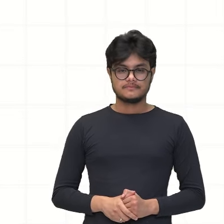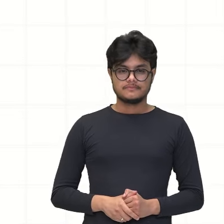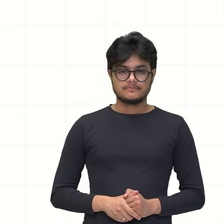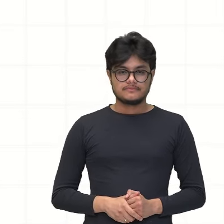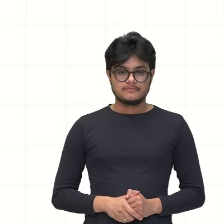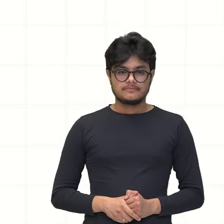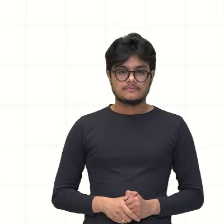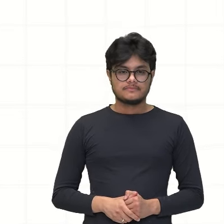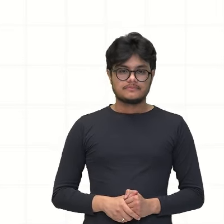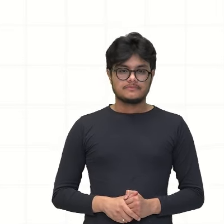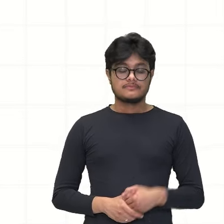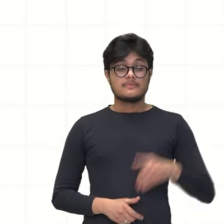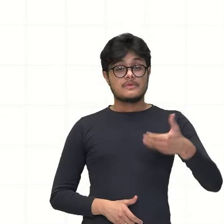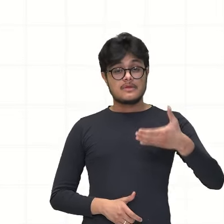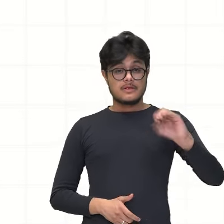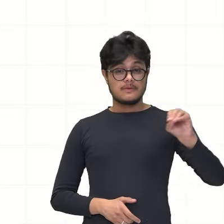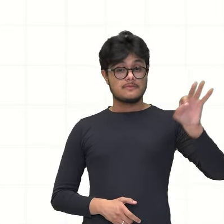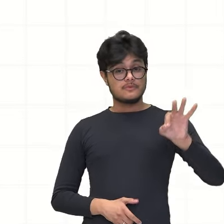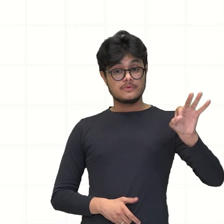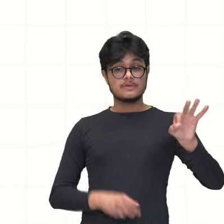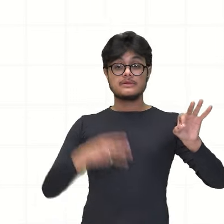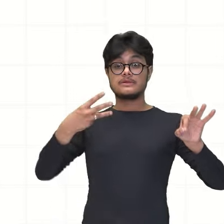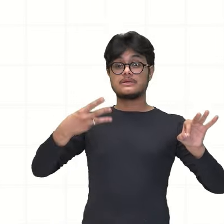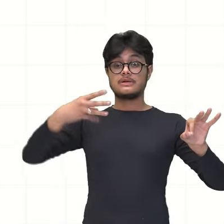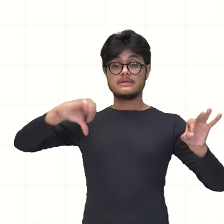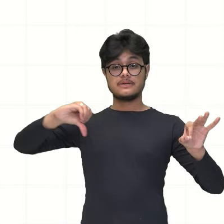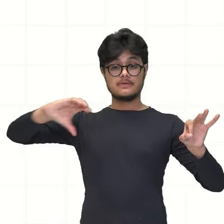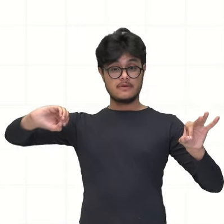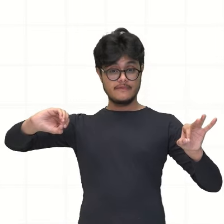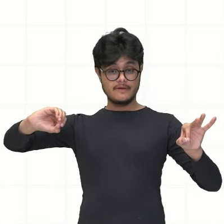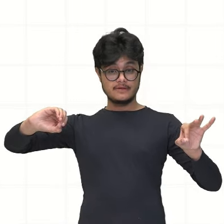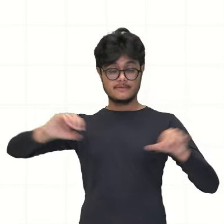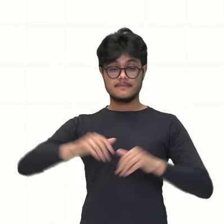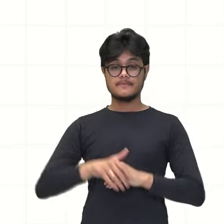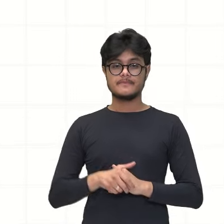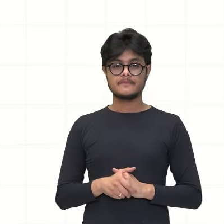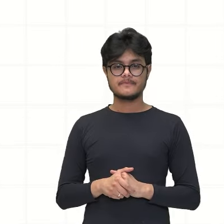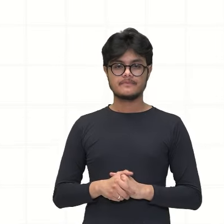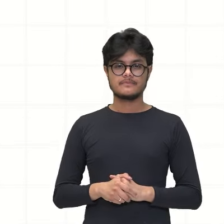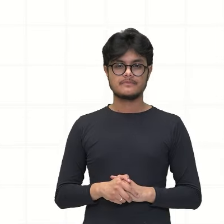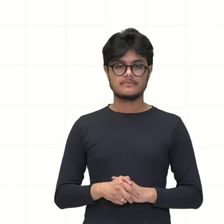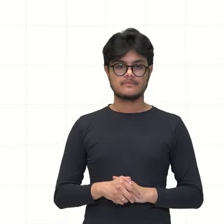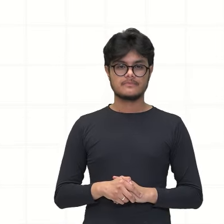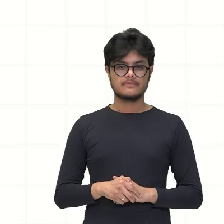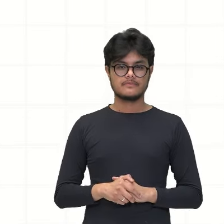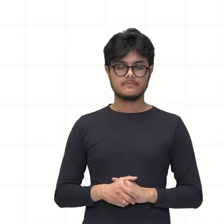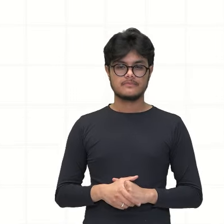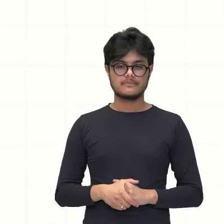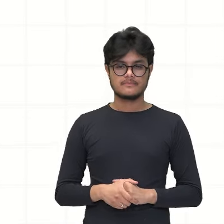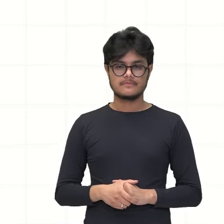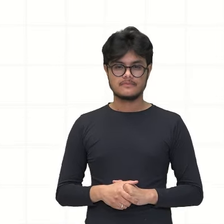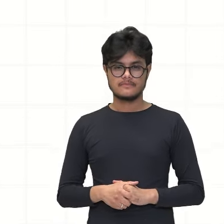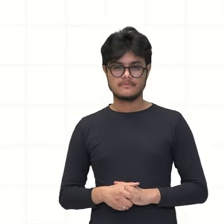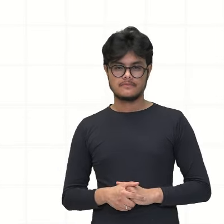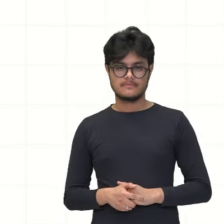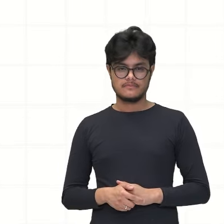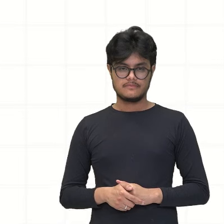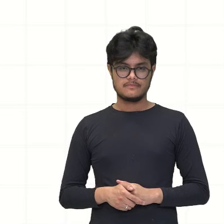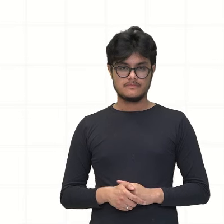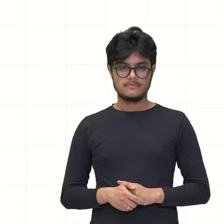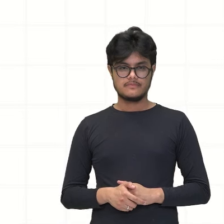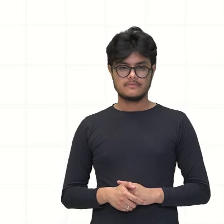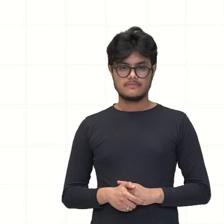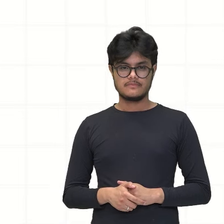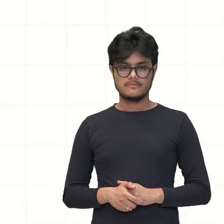ficar 10% de 390, né? Segundo o vídeo, na livraria C, os livros